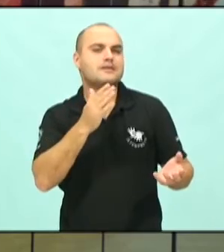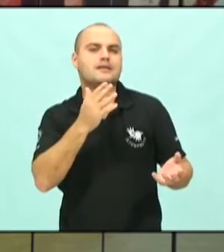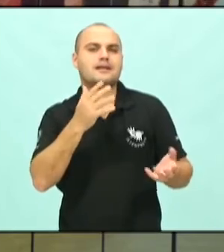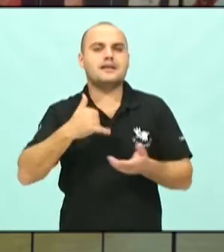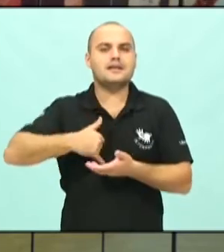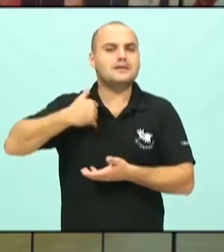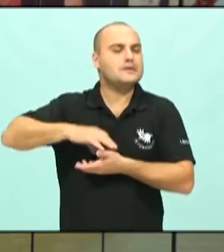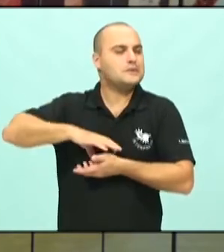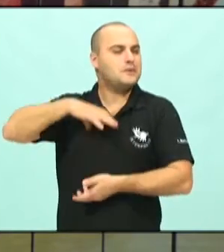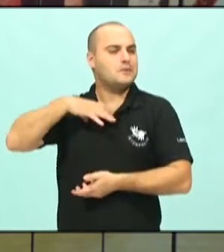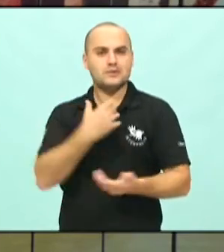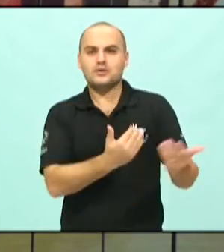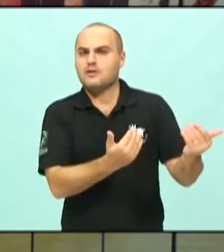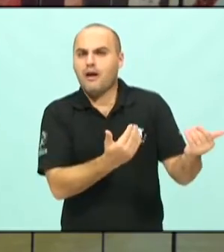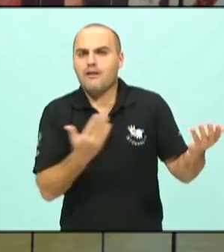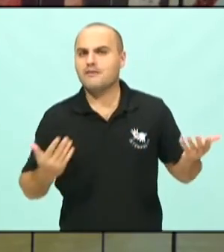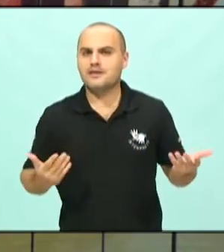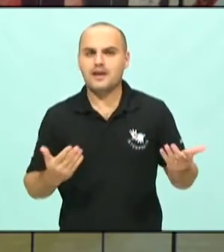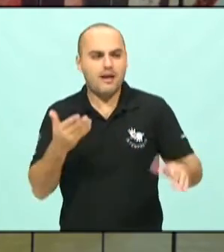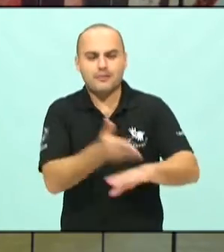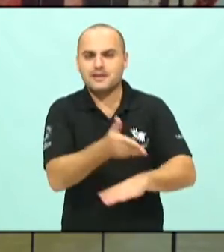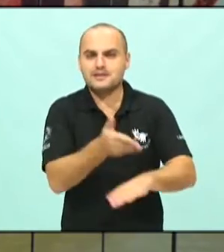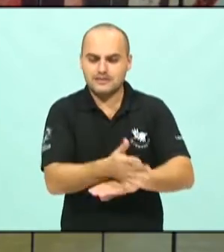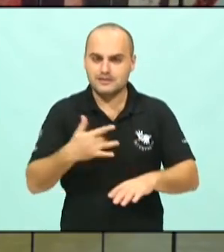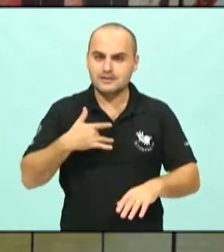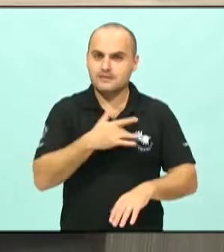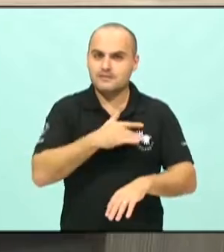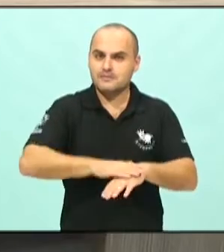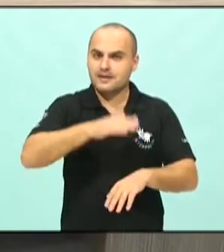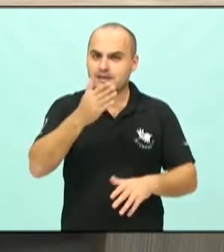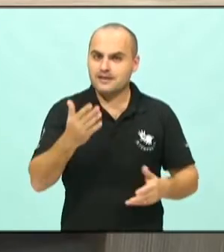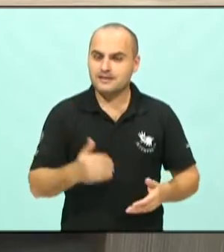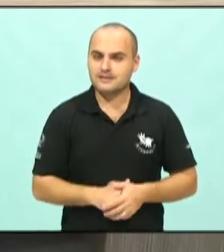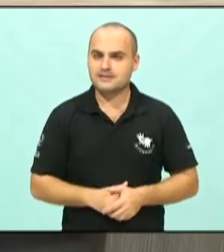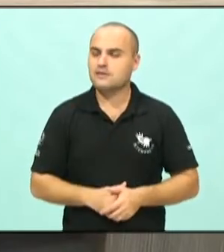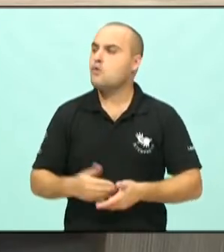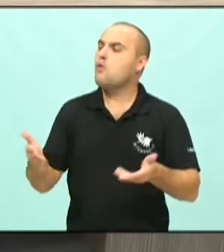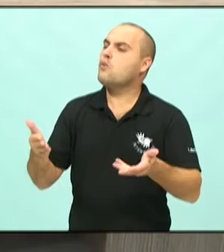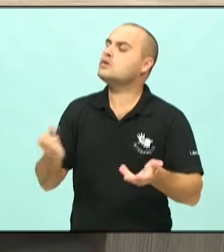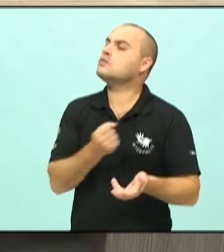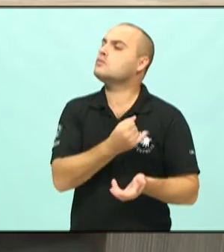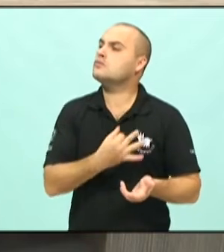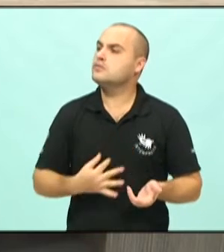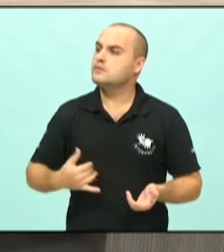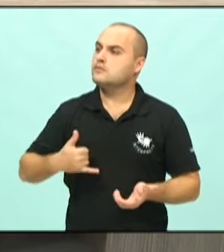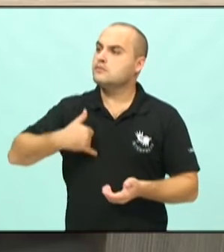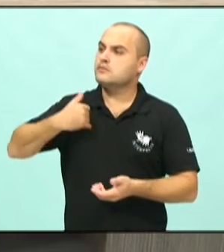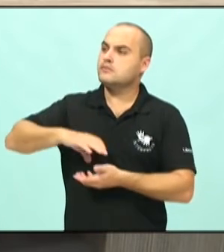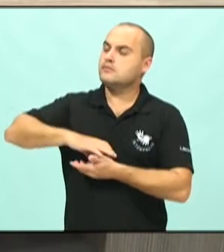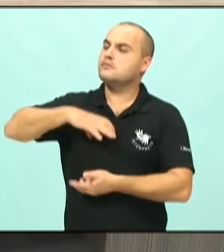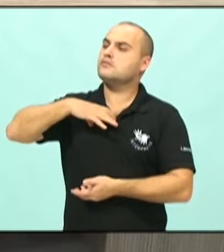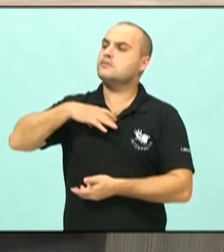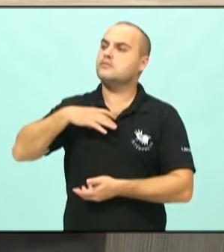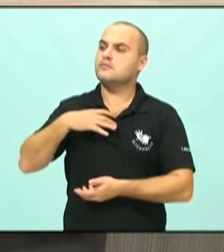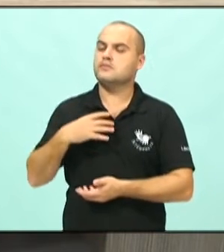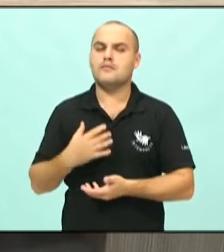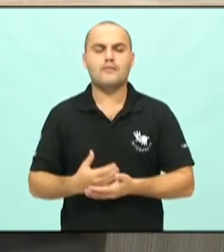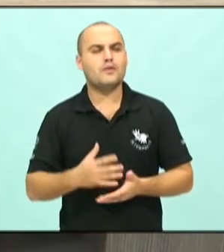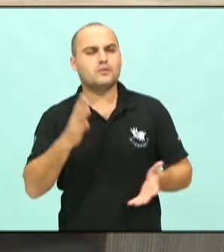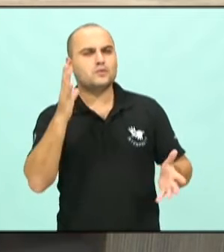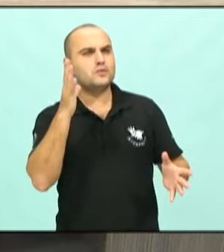estão praticando. É um idoso mais saudável também, né? Hoje, quantos idosos fazem parte do programa no município? Ou circulam assim?